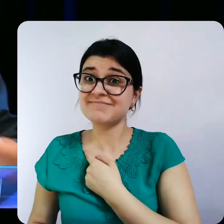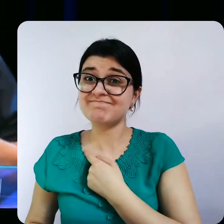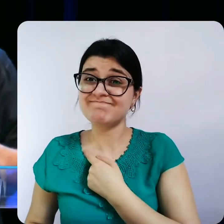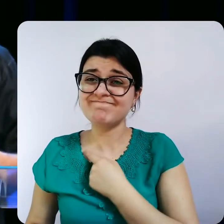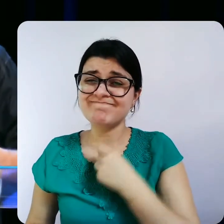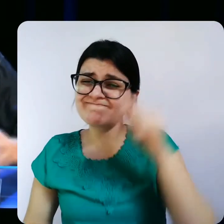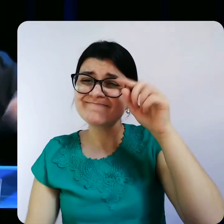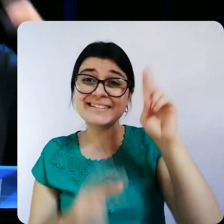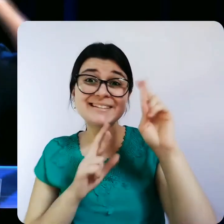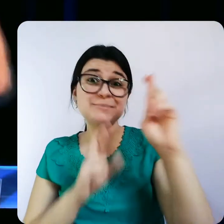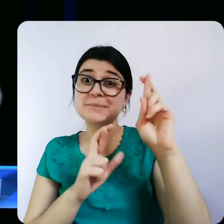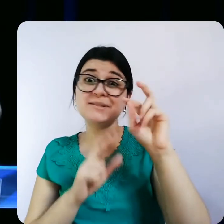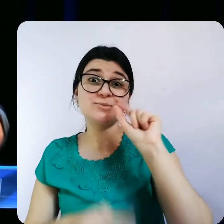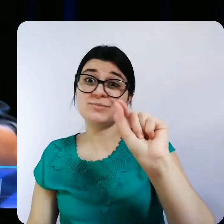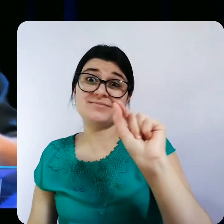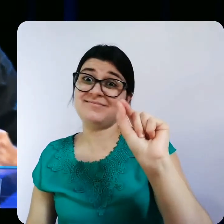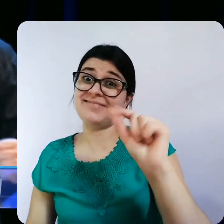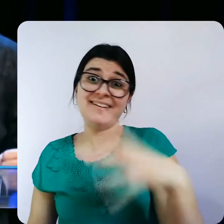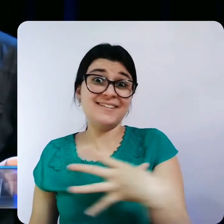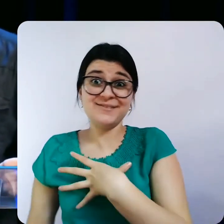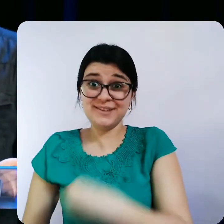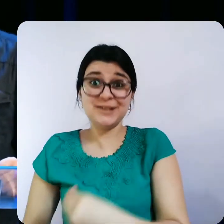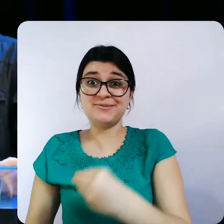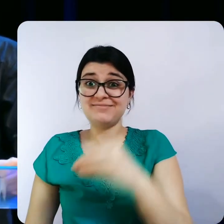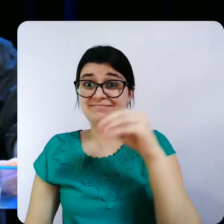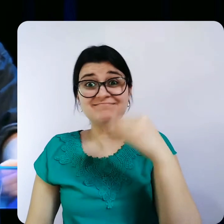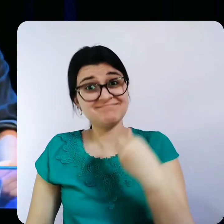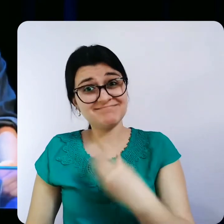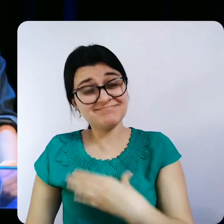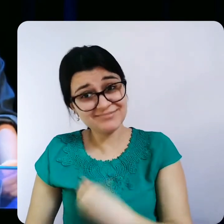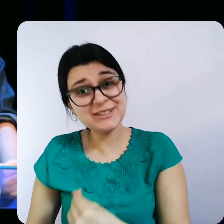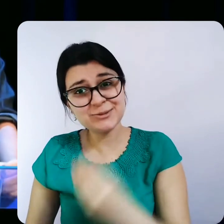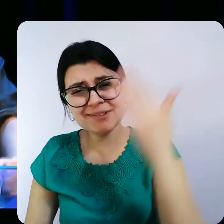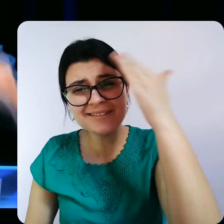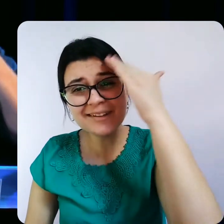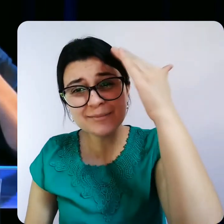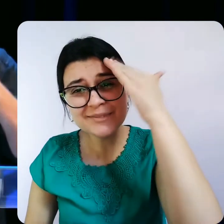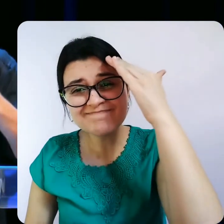nossa condição de filhos de Deus é o ápice do objetivo da criação e da redenção.